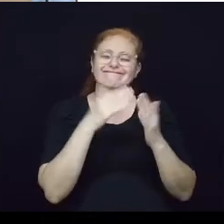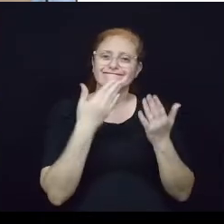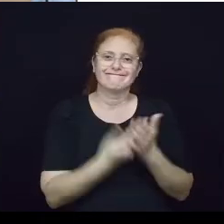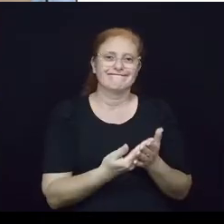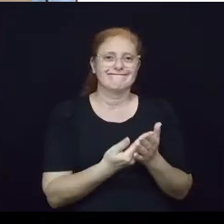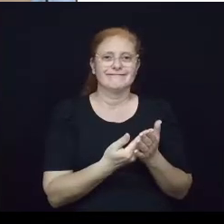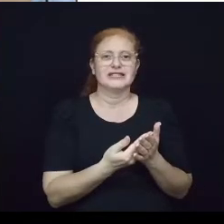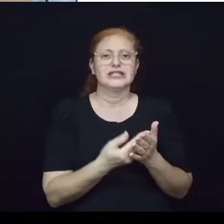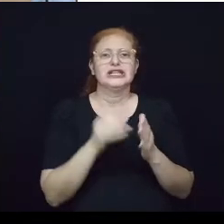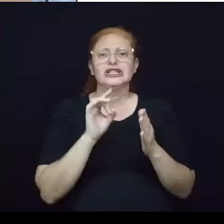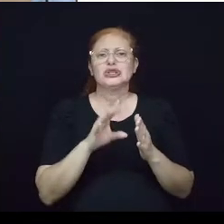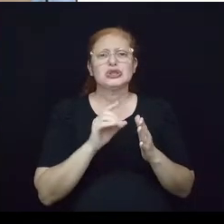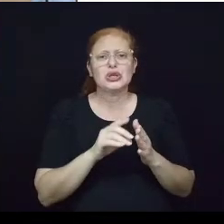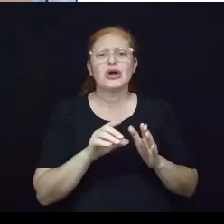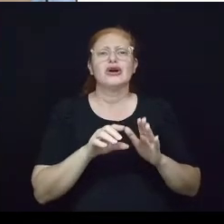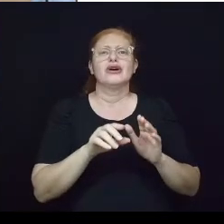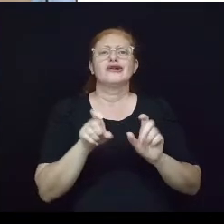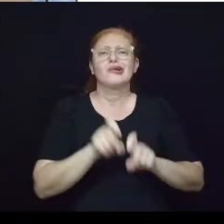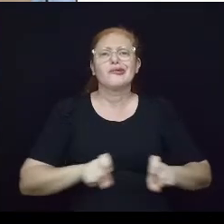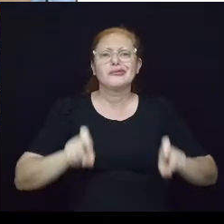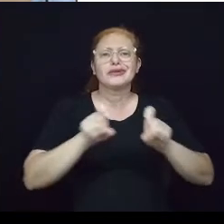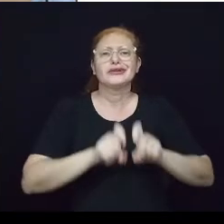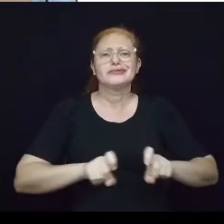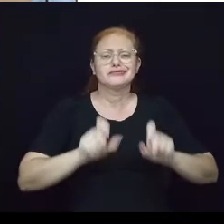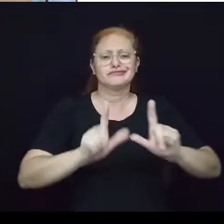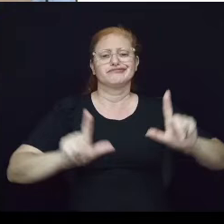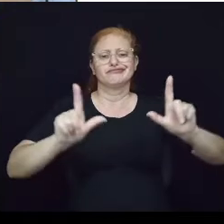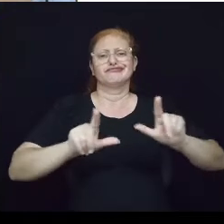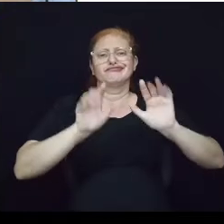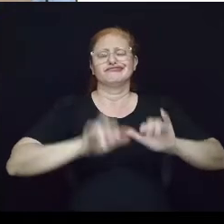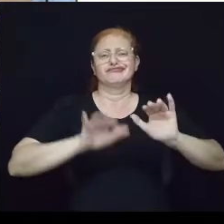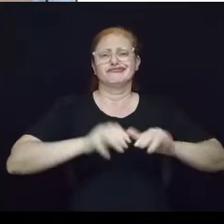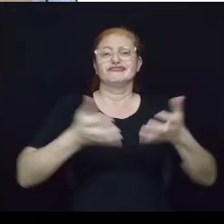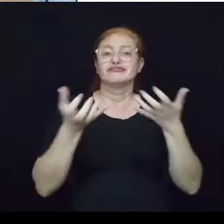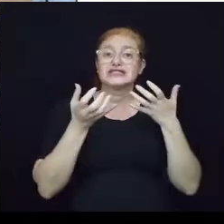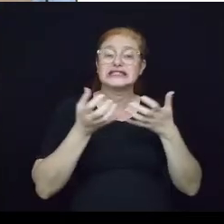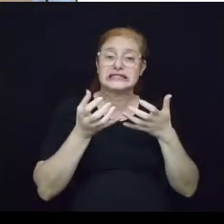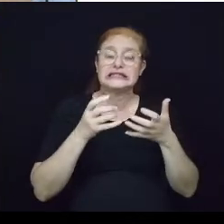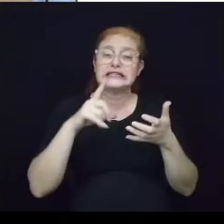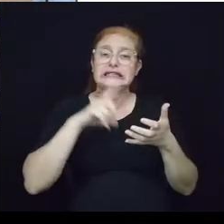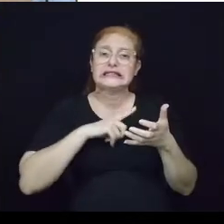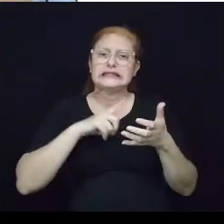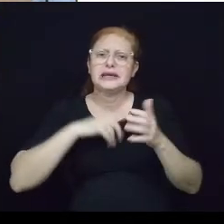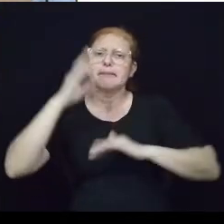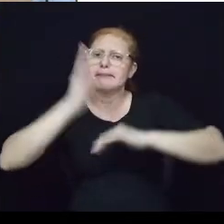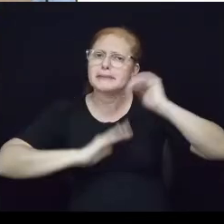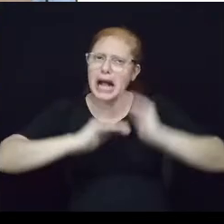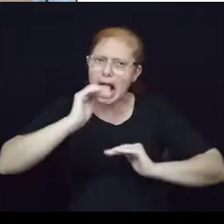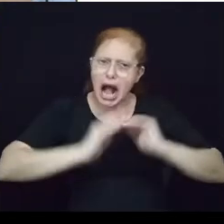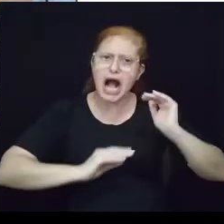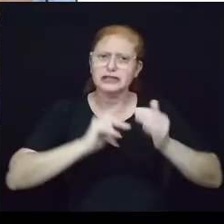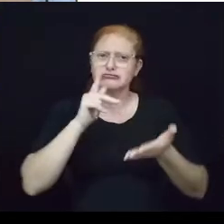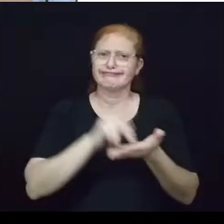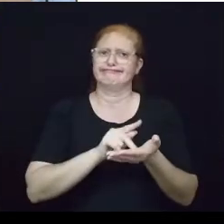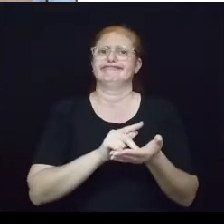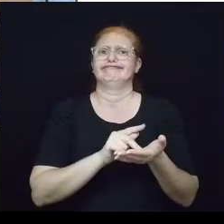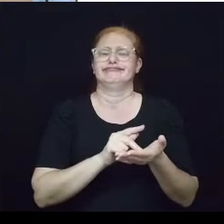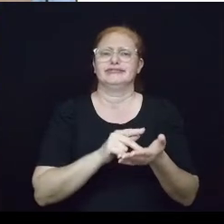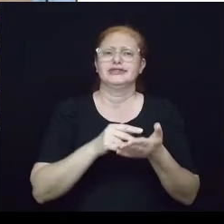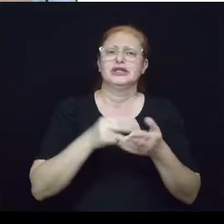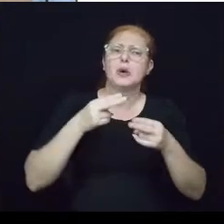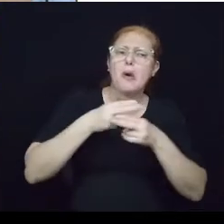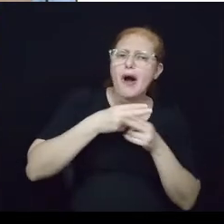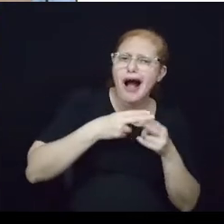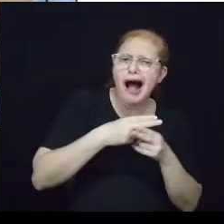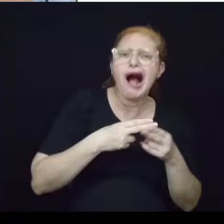eles ficavam muito na tela do computador e sentiam necessidade de poder fazer as coisas de fato, assim, né? Pegar uma